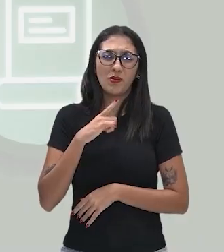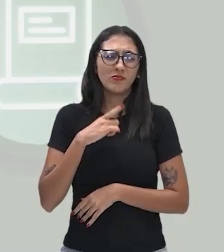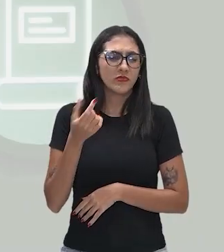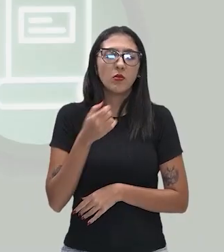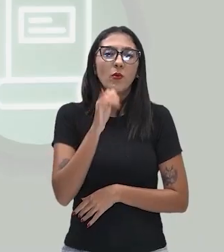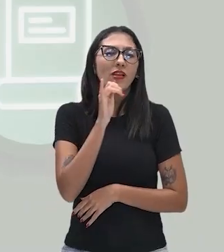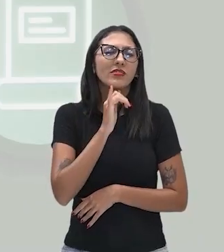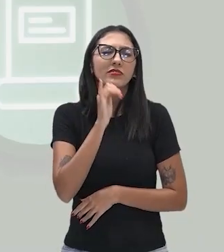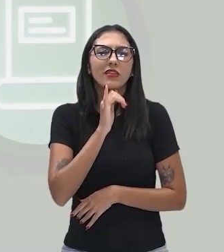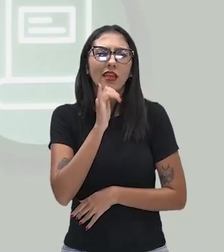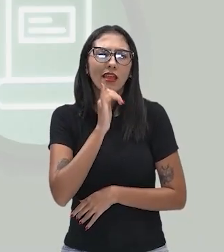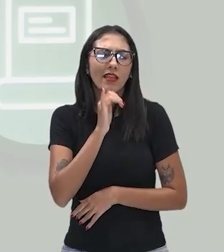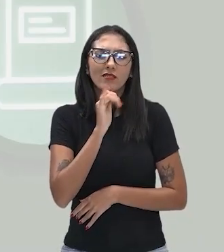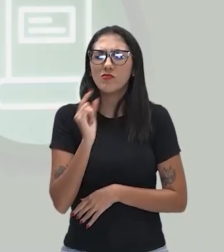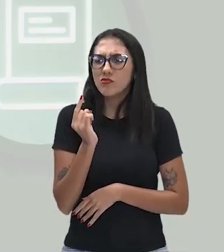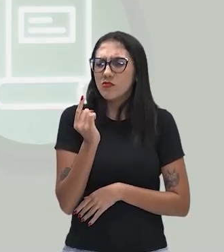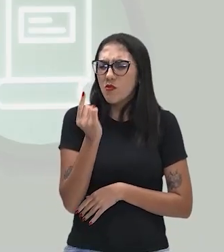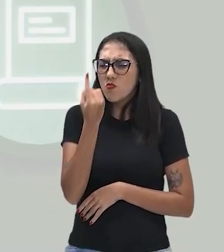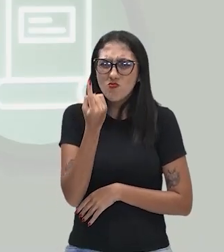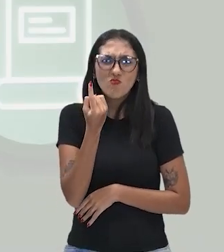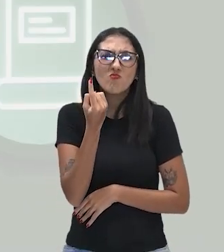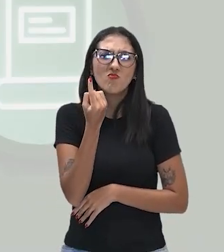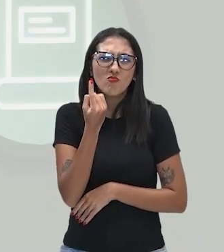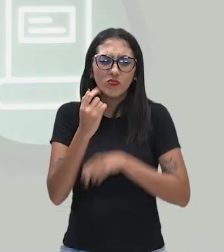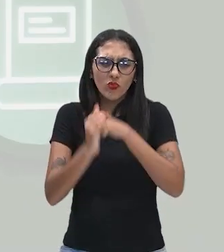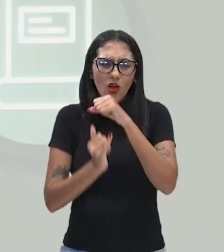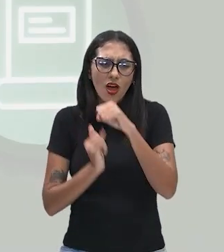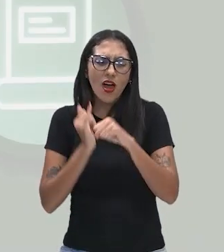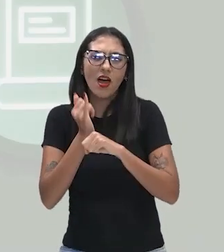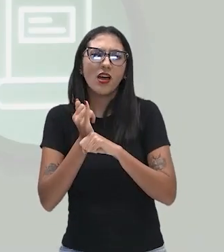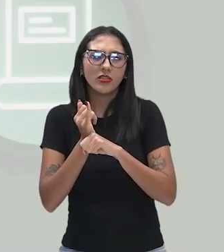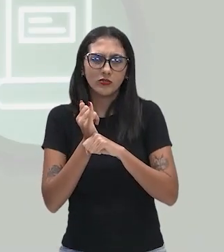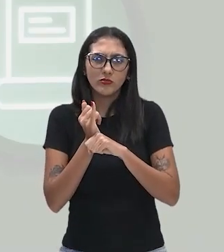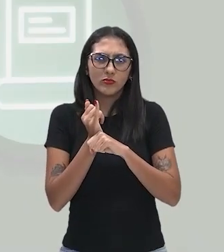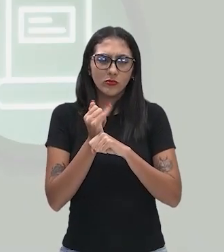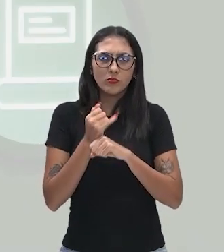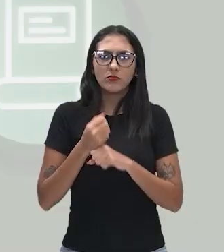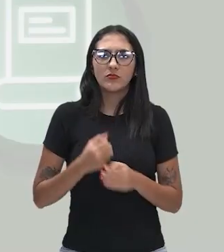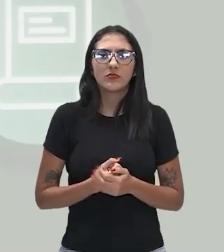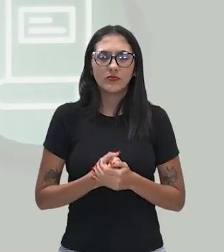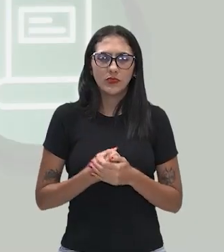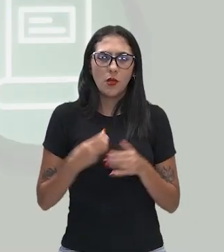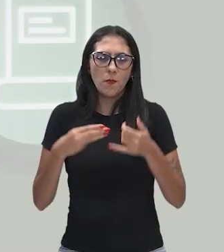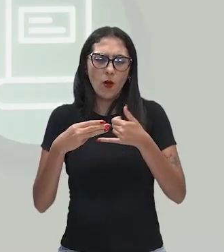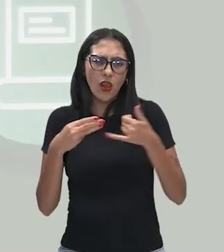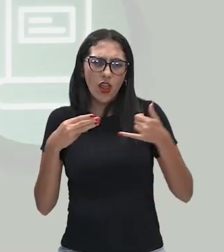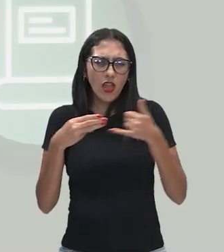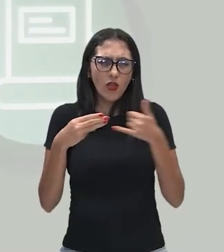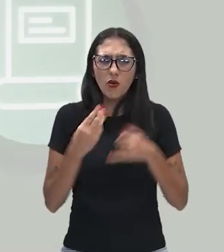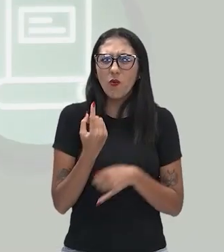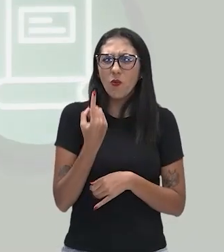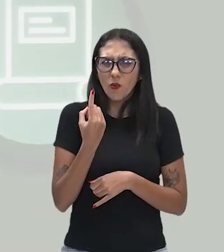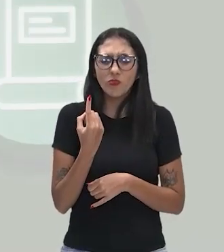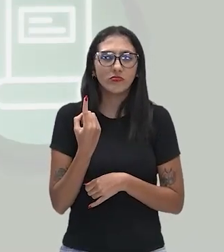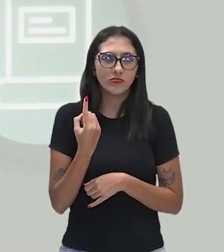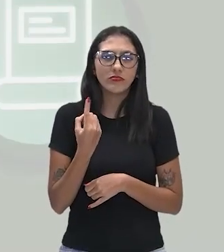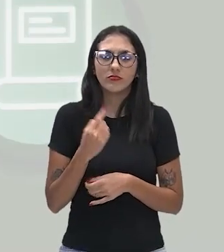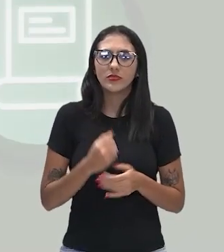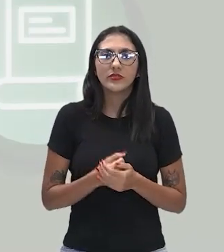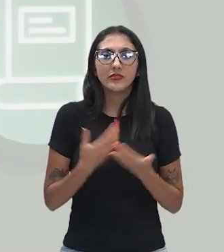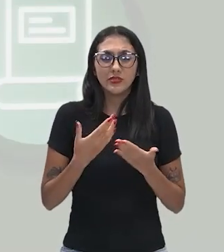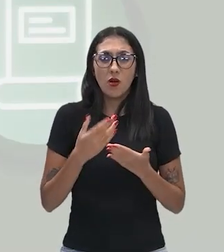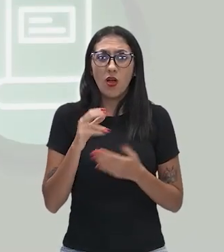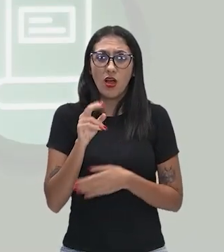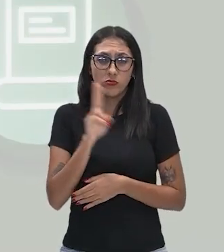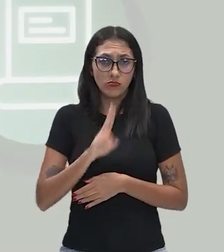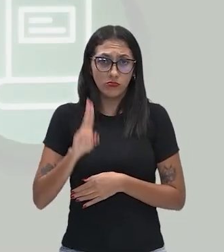Porque eu estou falando de um átomo e um elétron. Mas os corpos, eles têm bilhões e bilhões e bilhões e bilhões